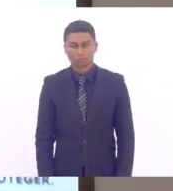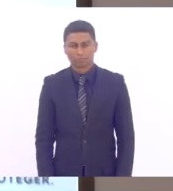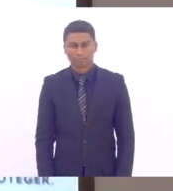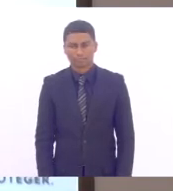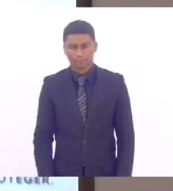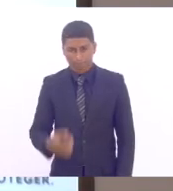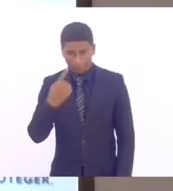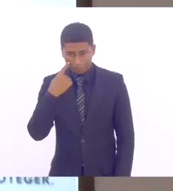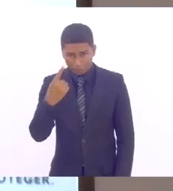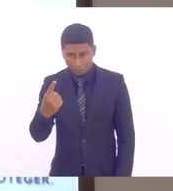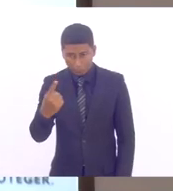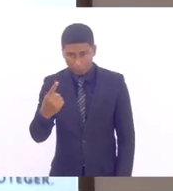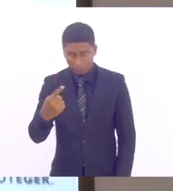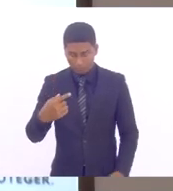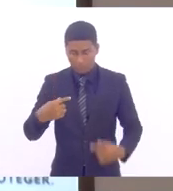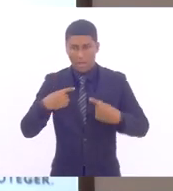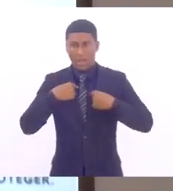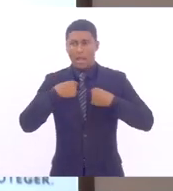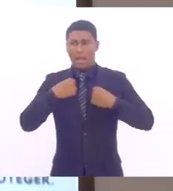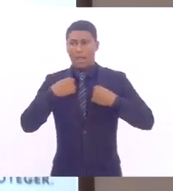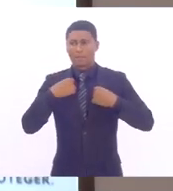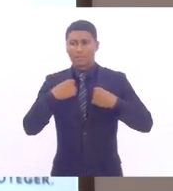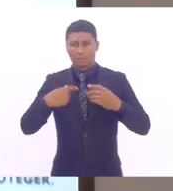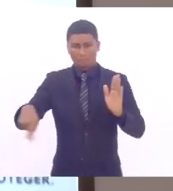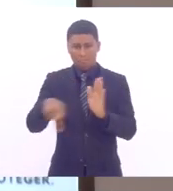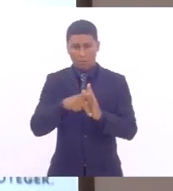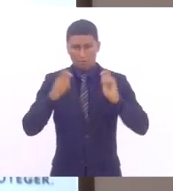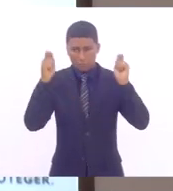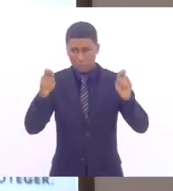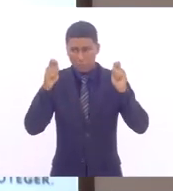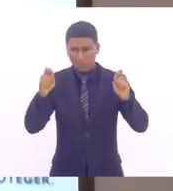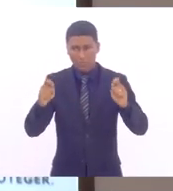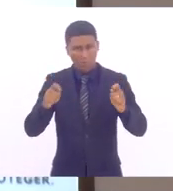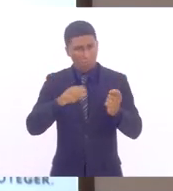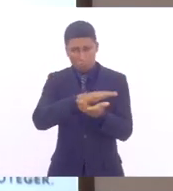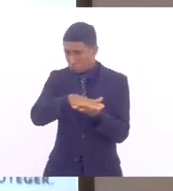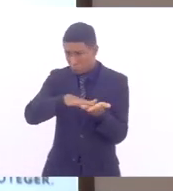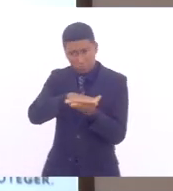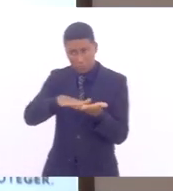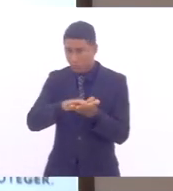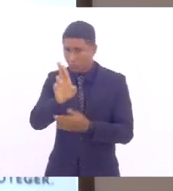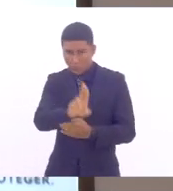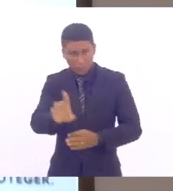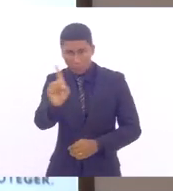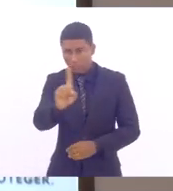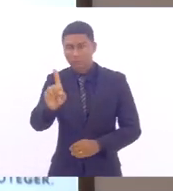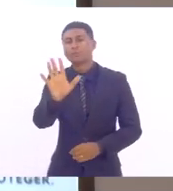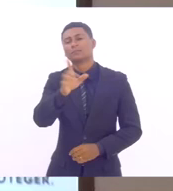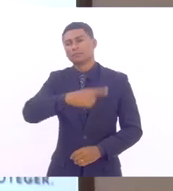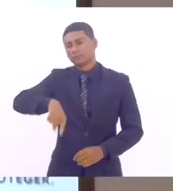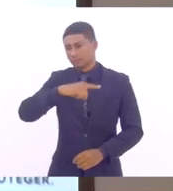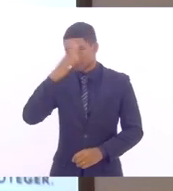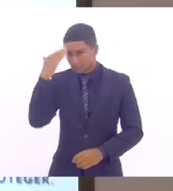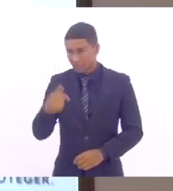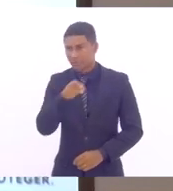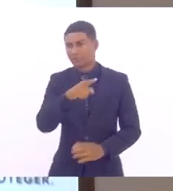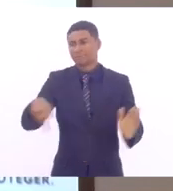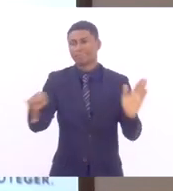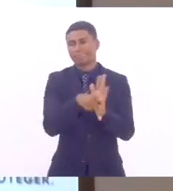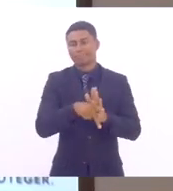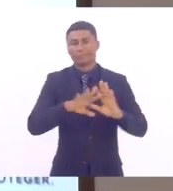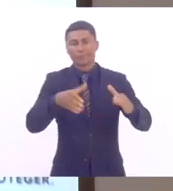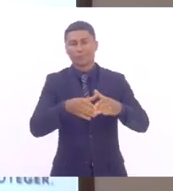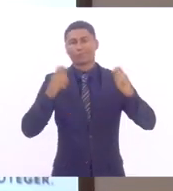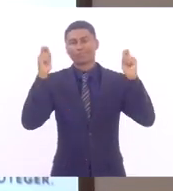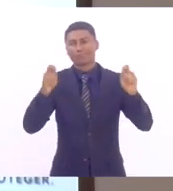Notem que ninguém está usando camisa de torcida organizada. Ninguém usa, mas nós sabemos que são e identificamos